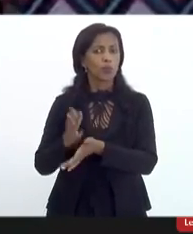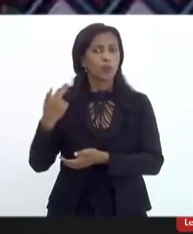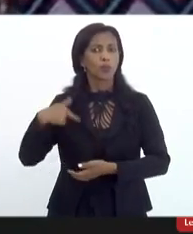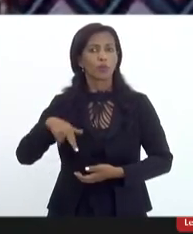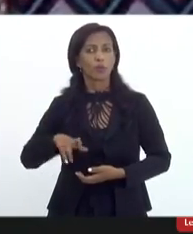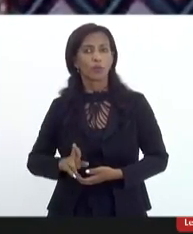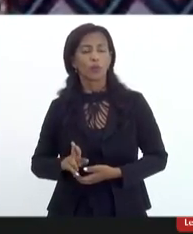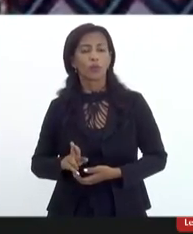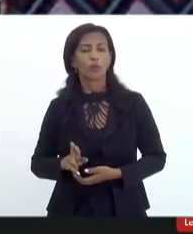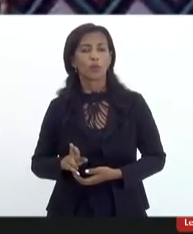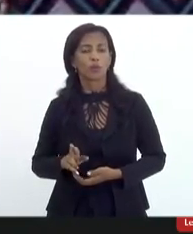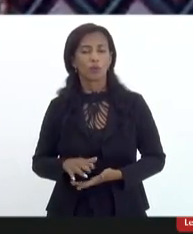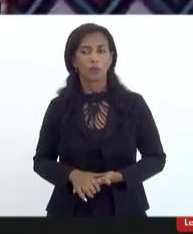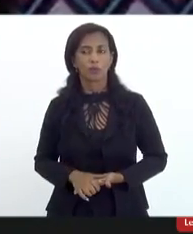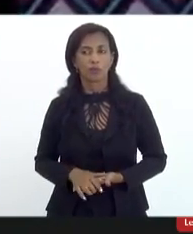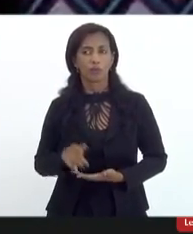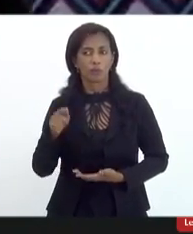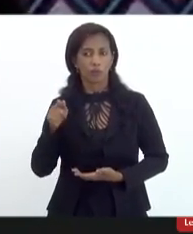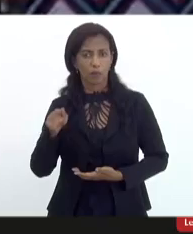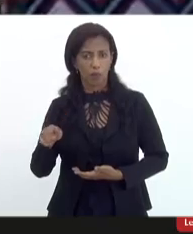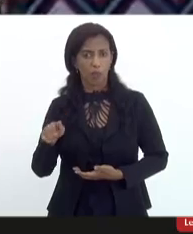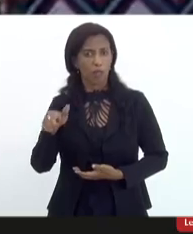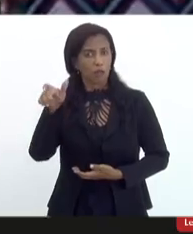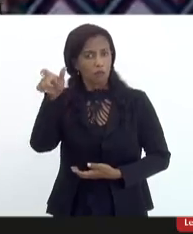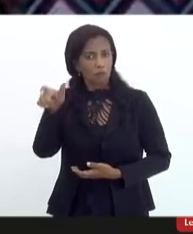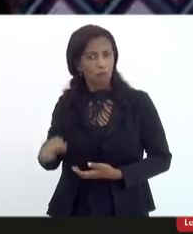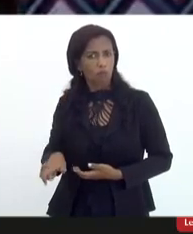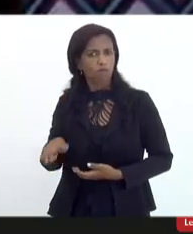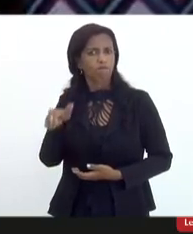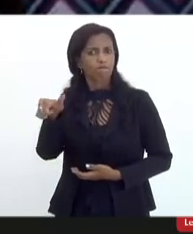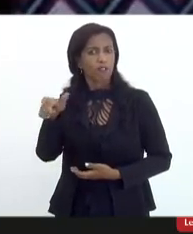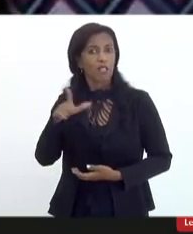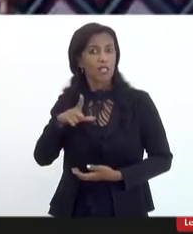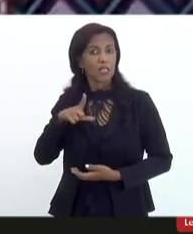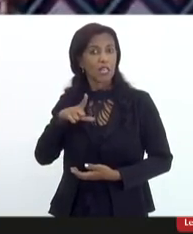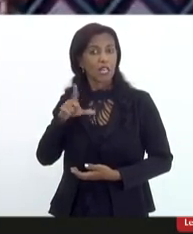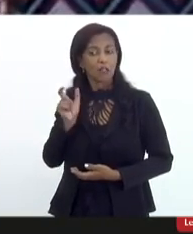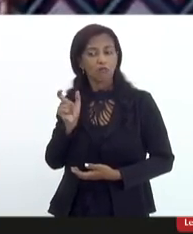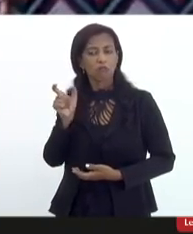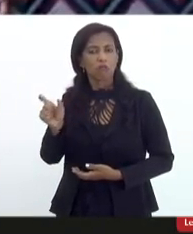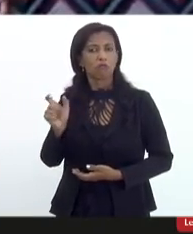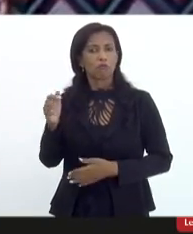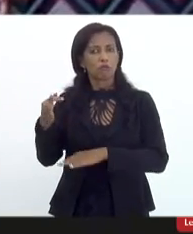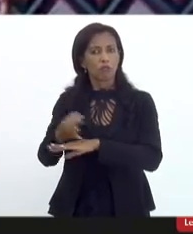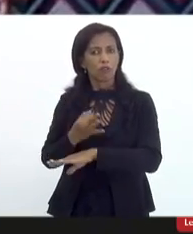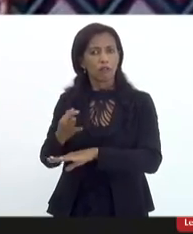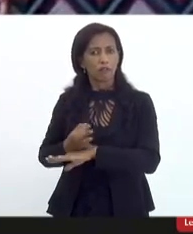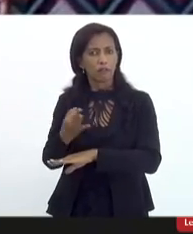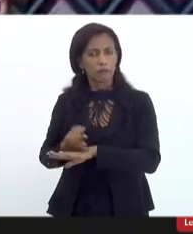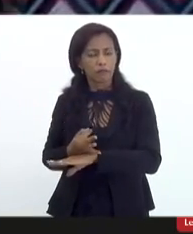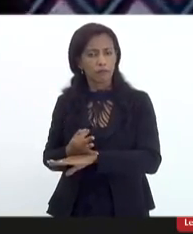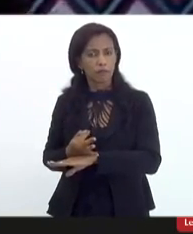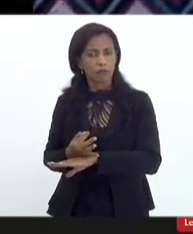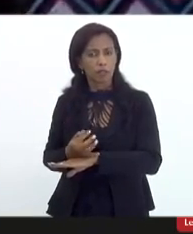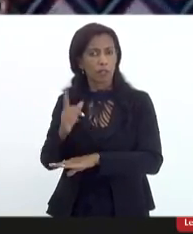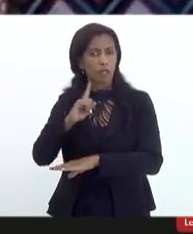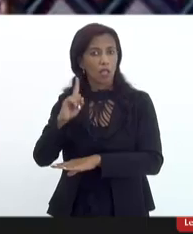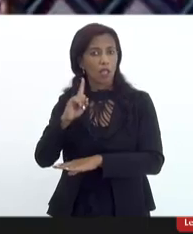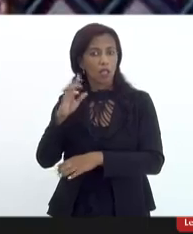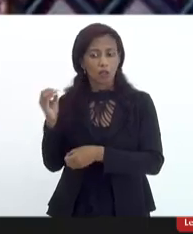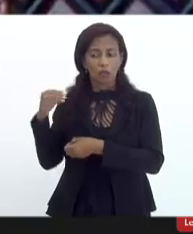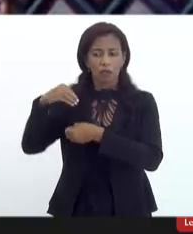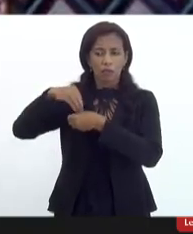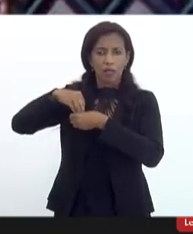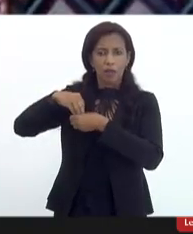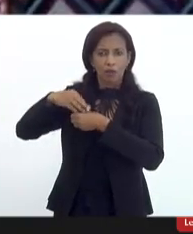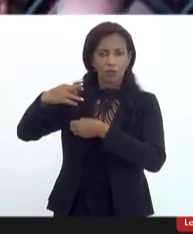religioso. Ele tem um componente, ele contém intolerância. Ele não está contido